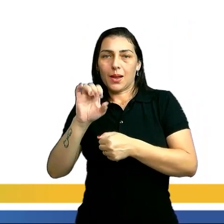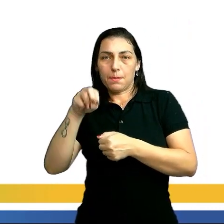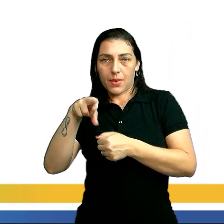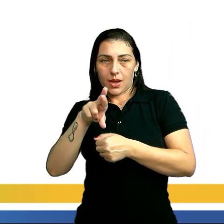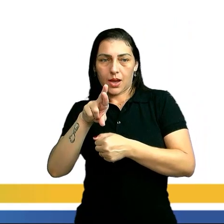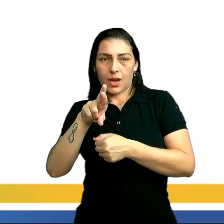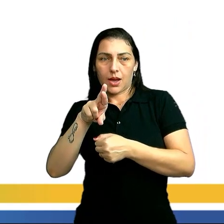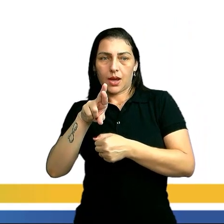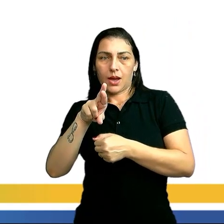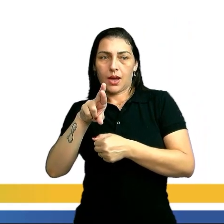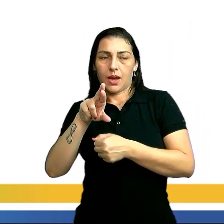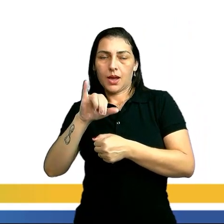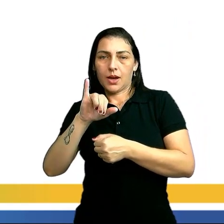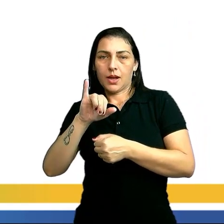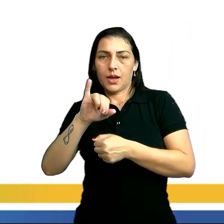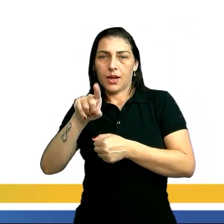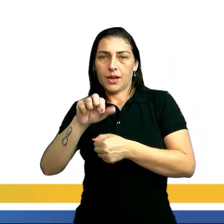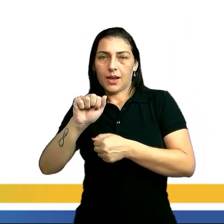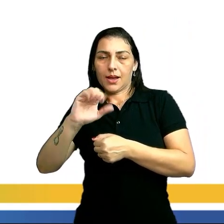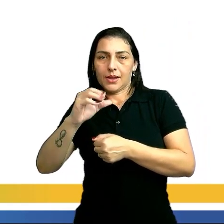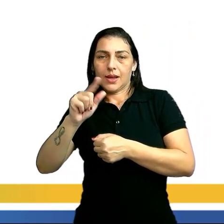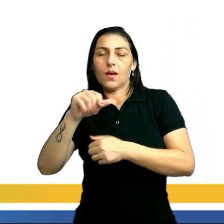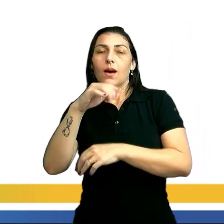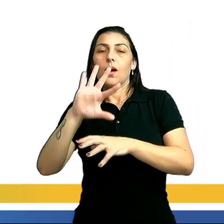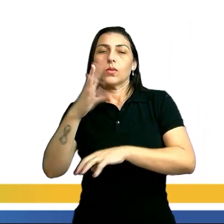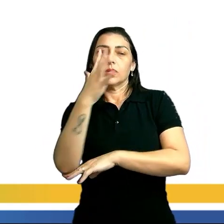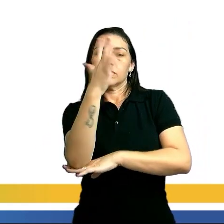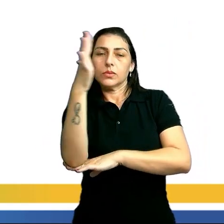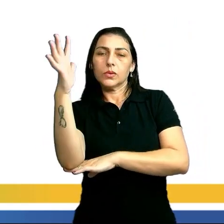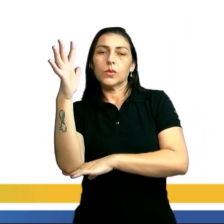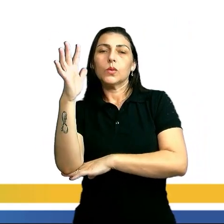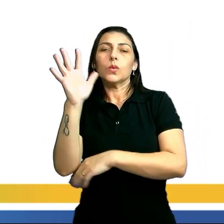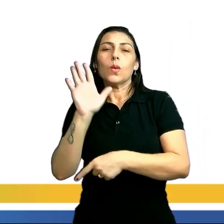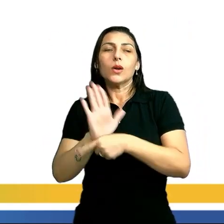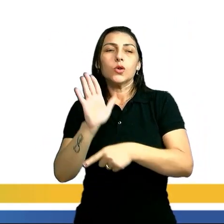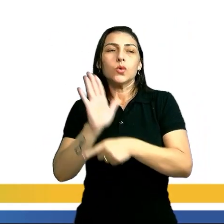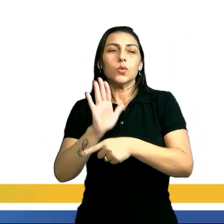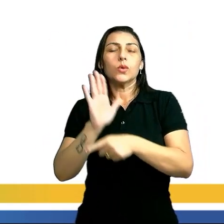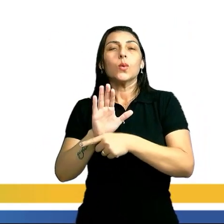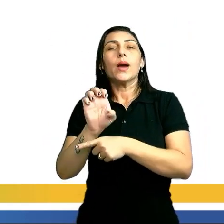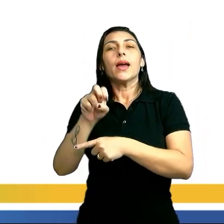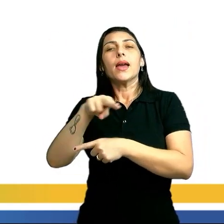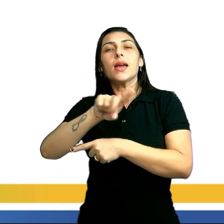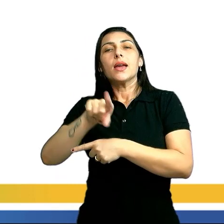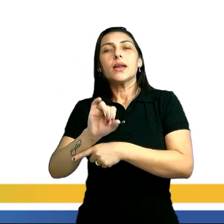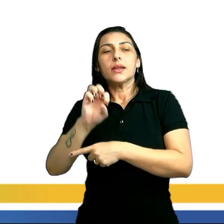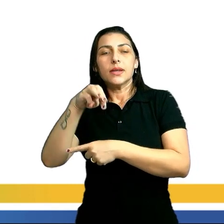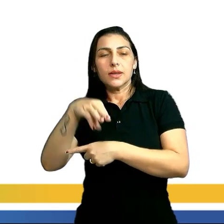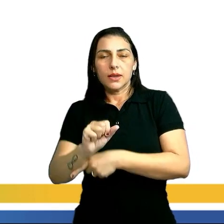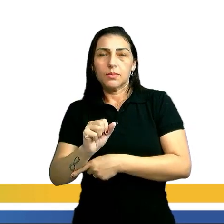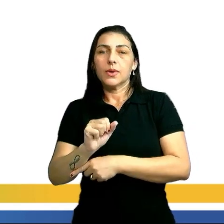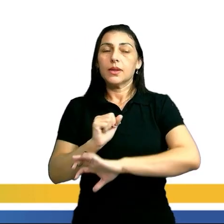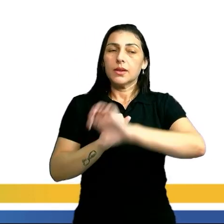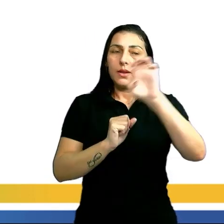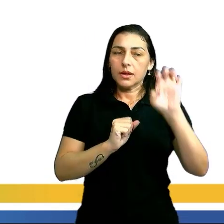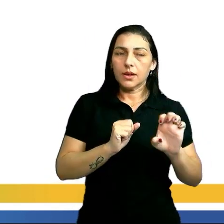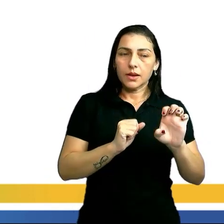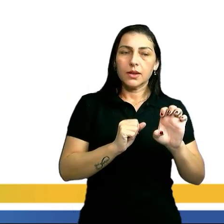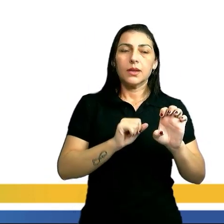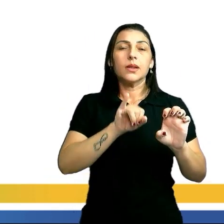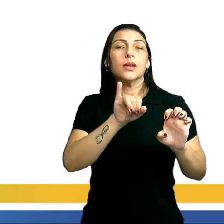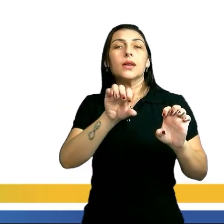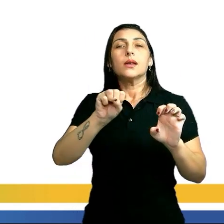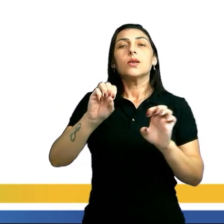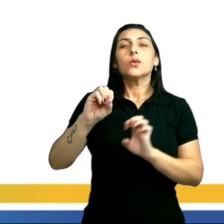polimerização ocorre ainda na seringueira com o auxílio de uma enzima. Então, vocês têm aí na esquerda o isopreno,